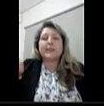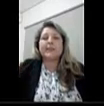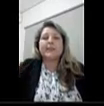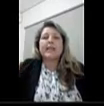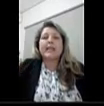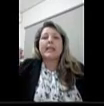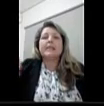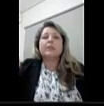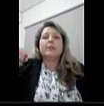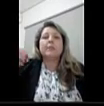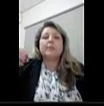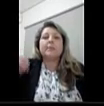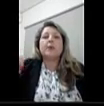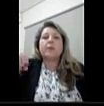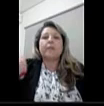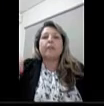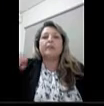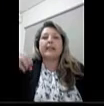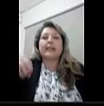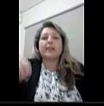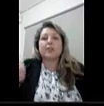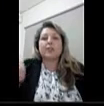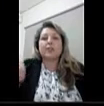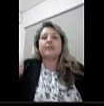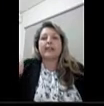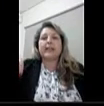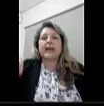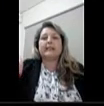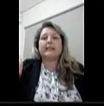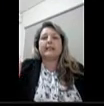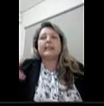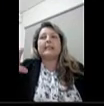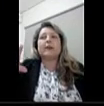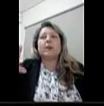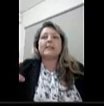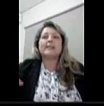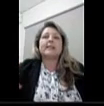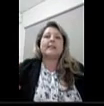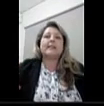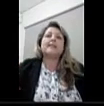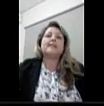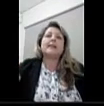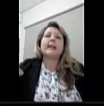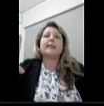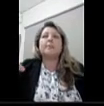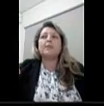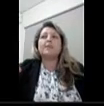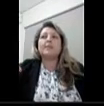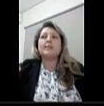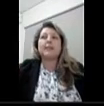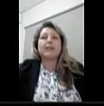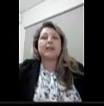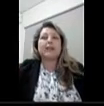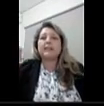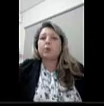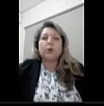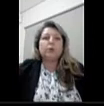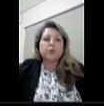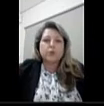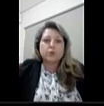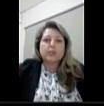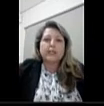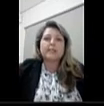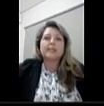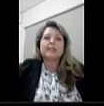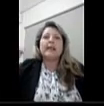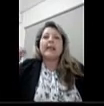dela. E isso também é uma forma dela já ser avaliada. Então, essa criança, ela pode ser avaliada todos